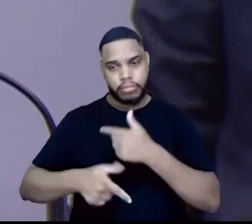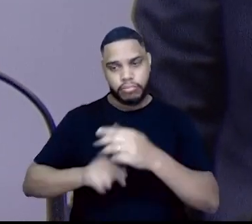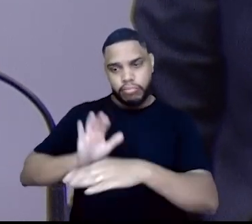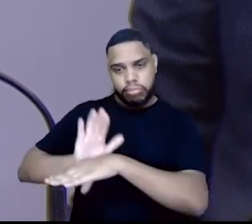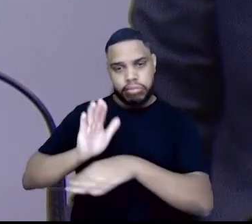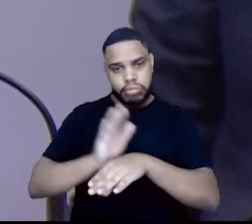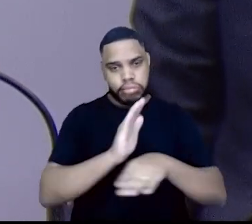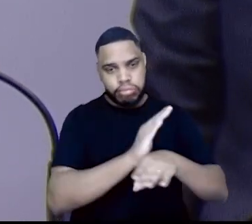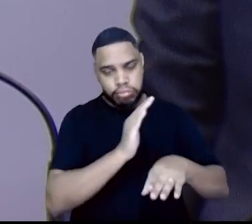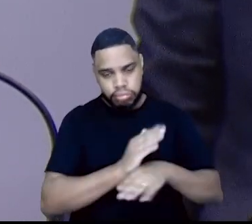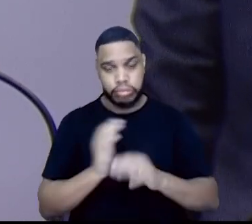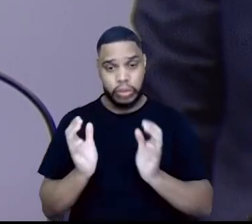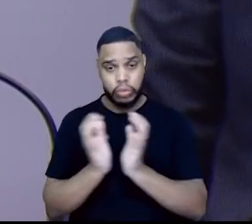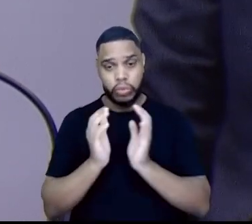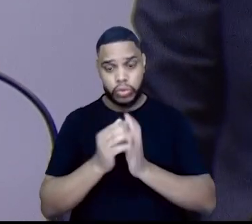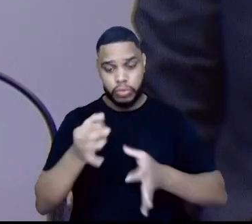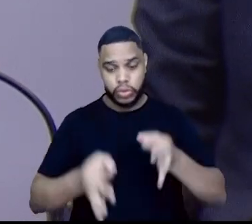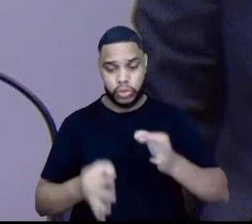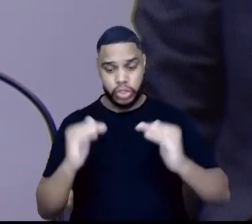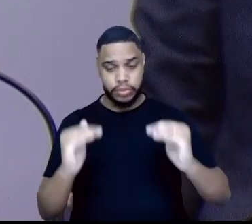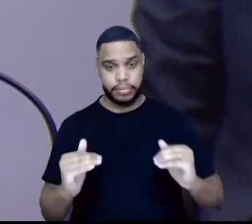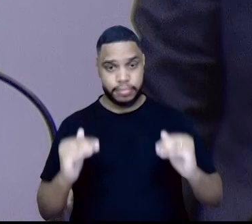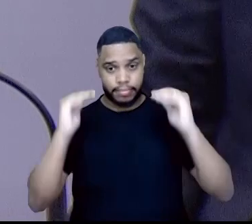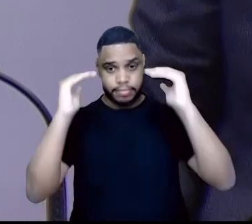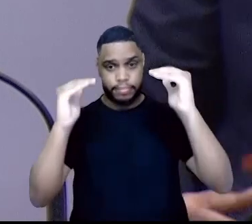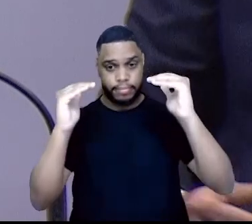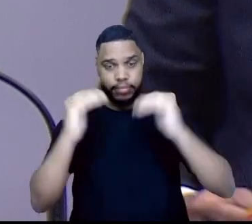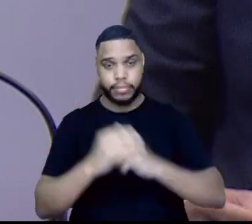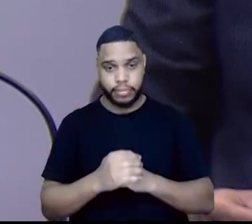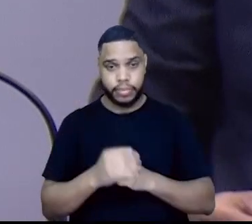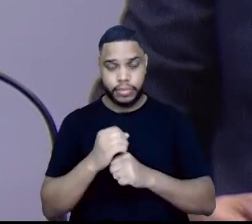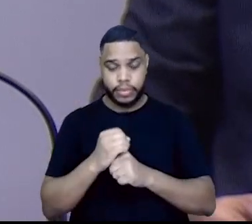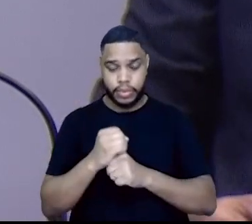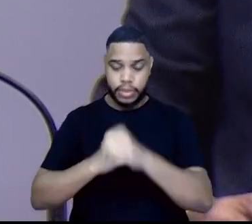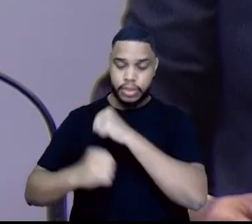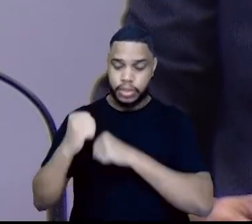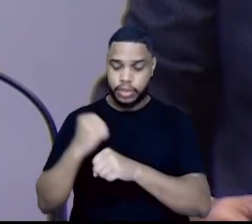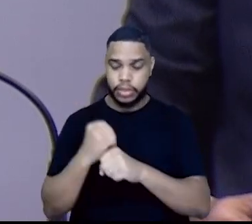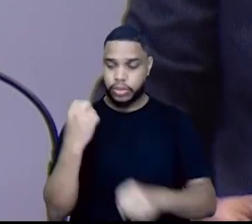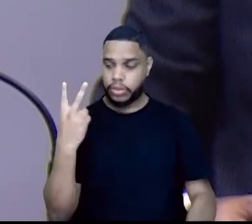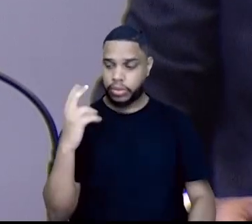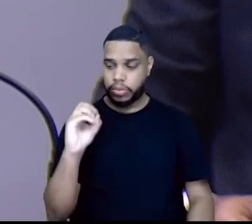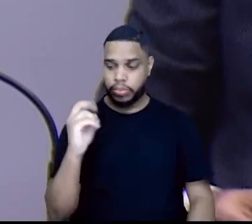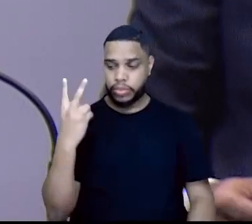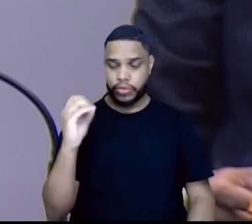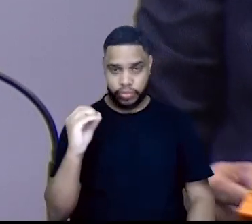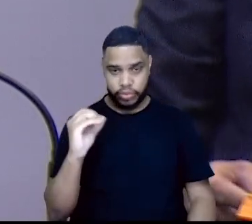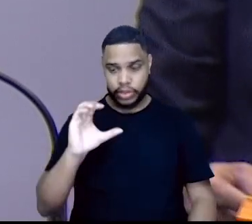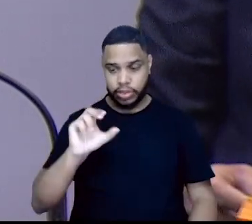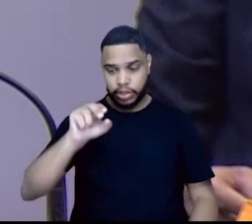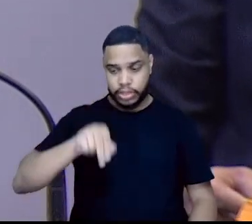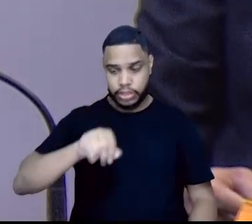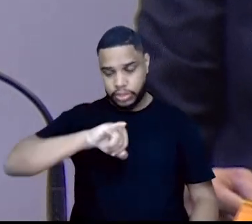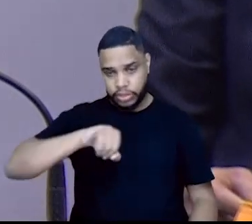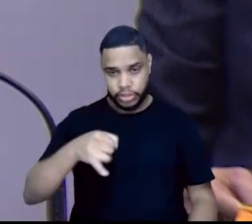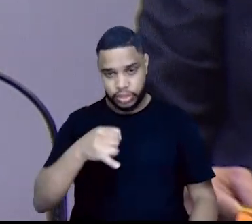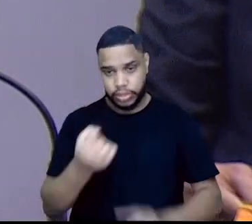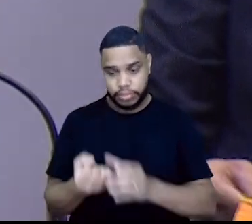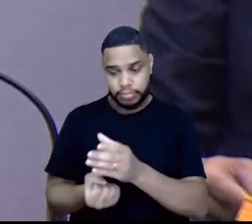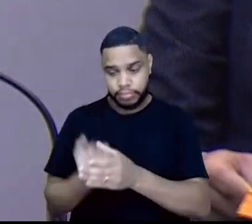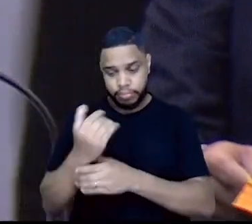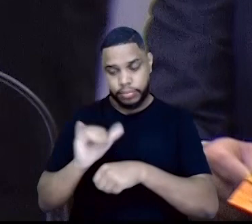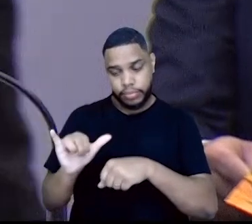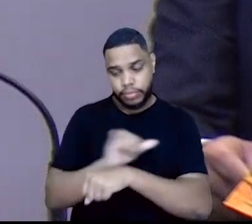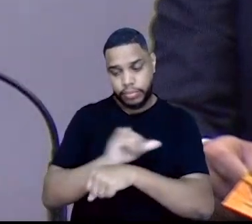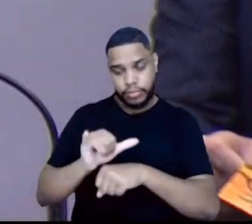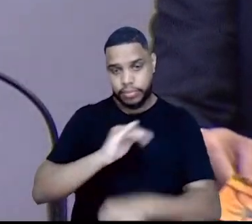Cortes Superiores. No ano de 2020, o Conselho Nacional de Justiça instituiu a Estratégia